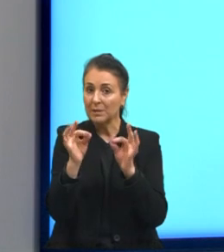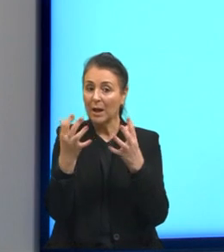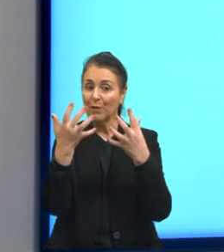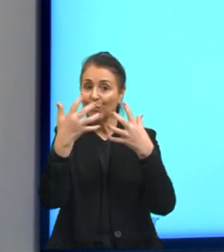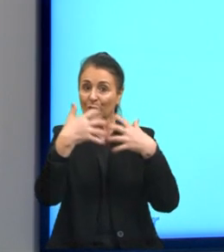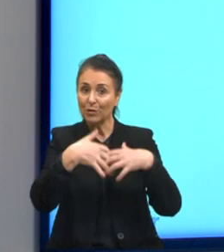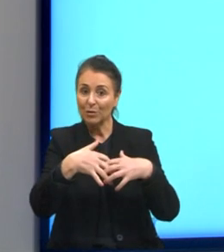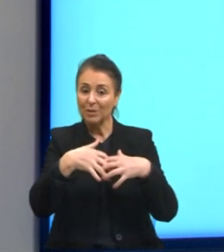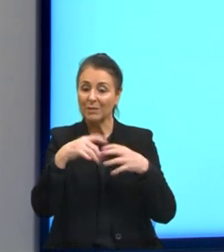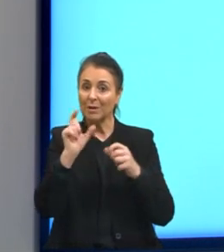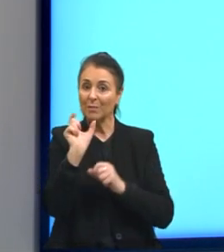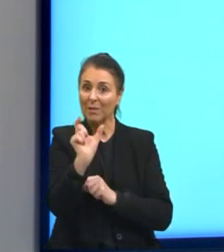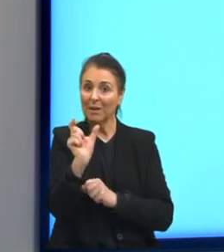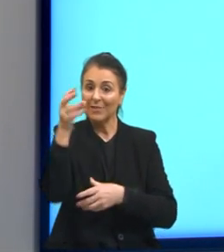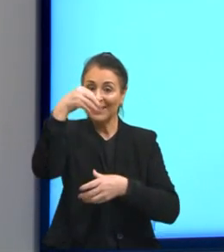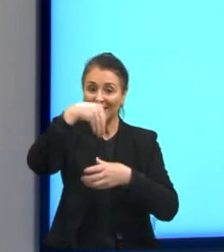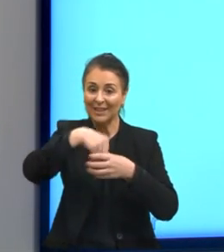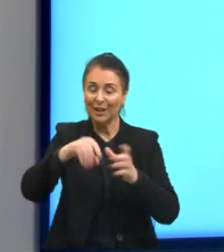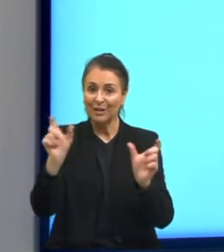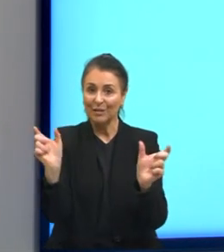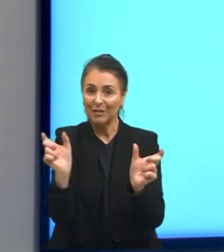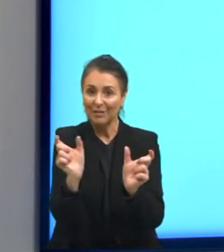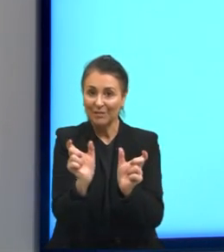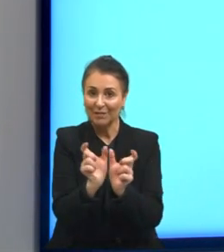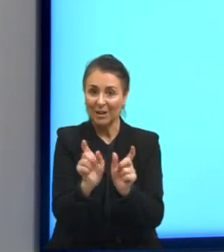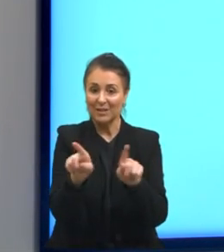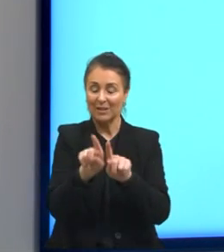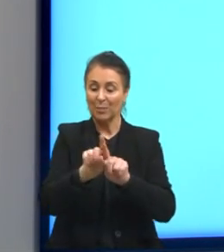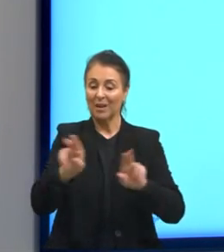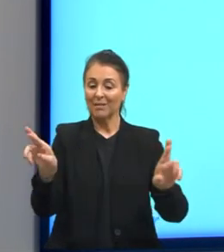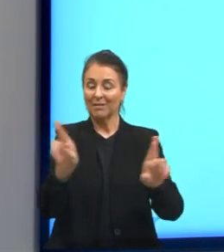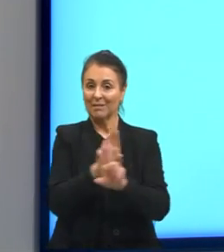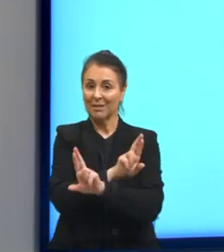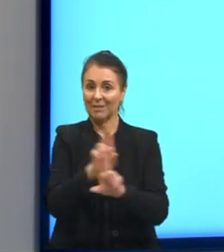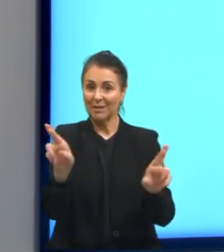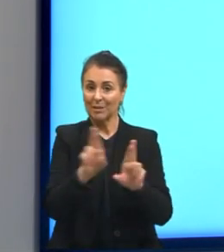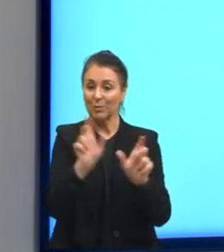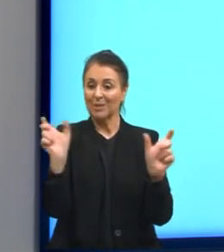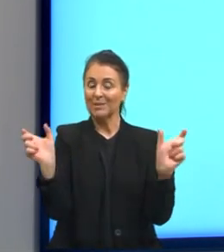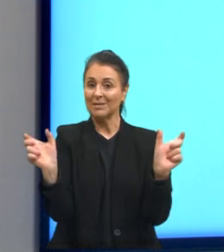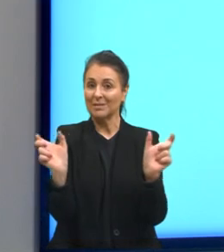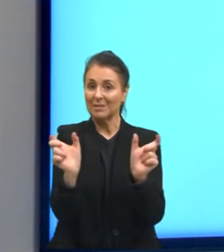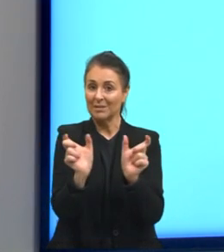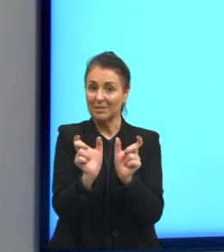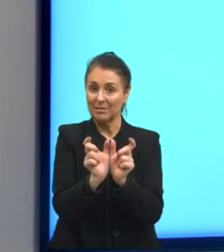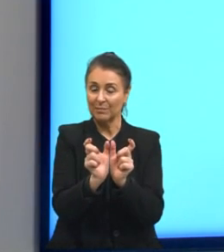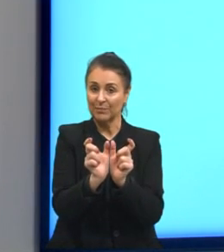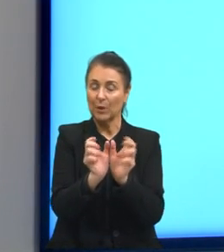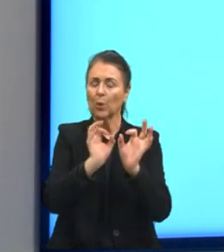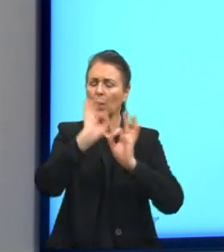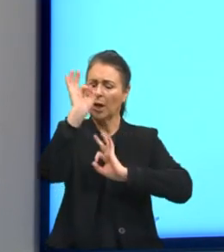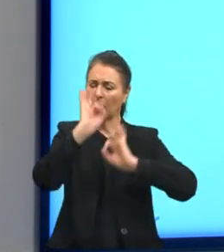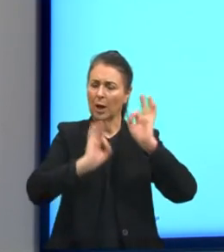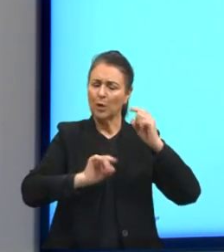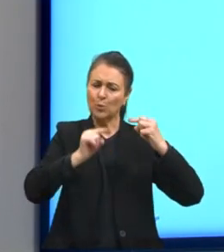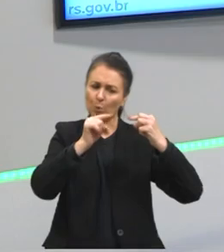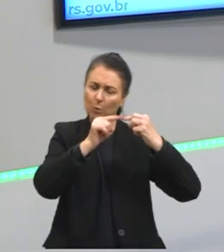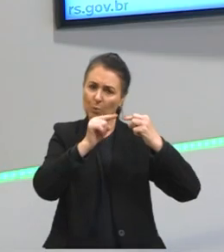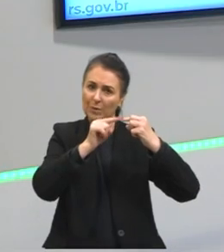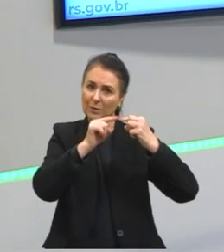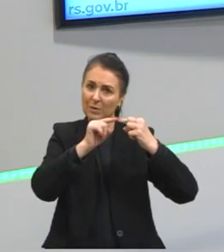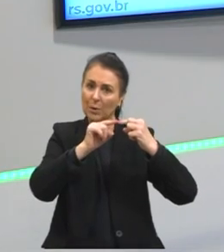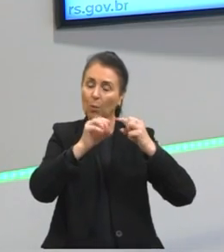das palavras na frase e das relações estabelecidas entre elas. Arranjo, combinação ou